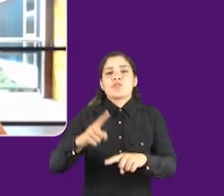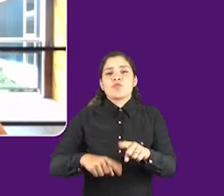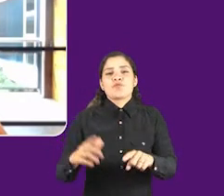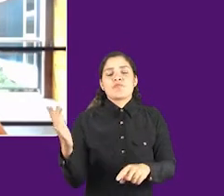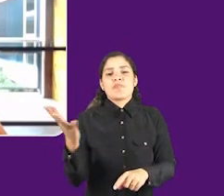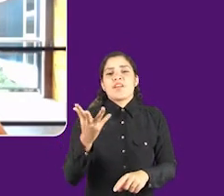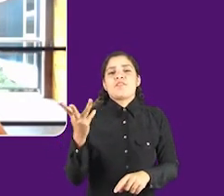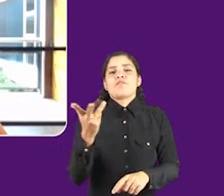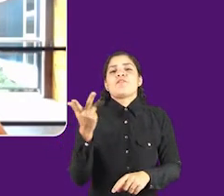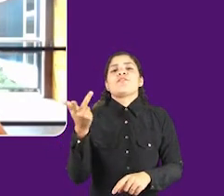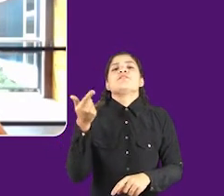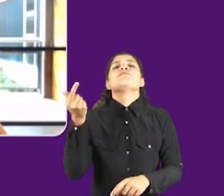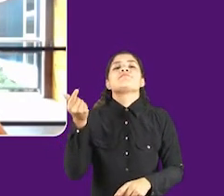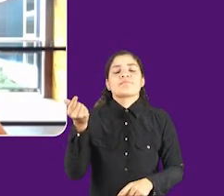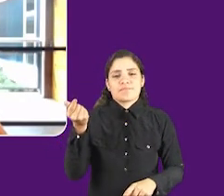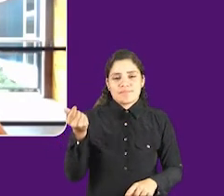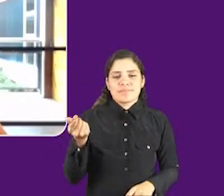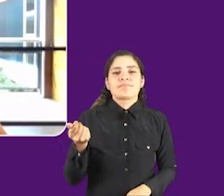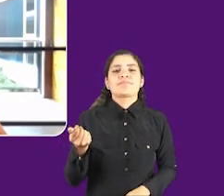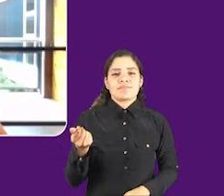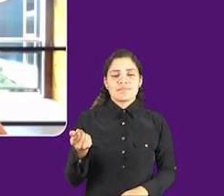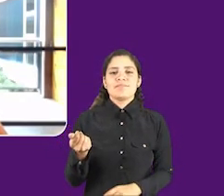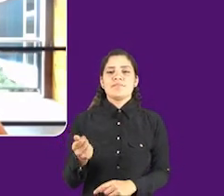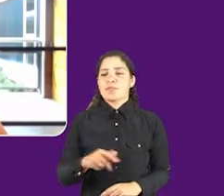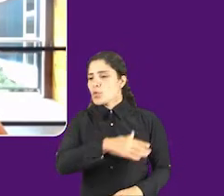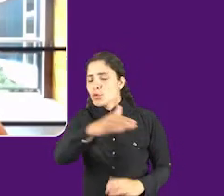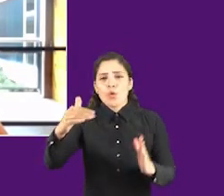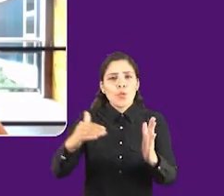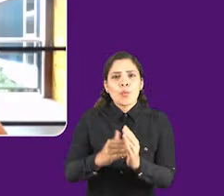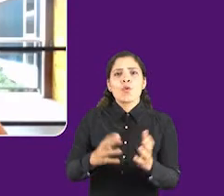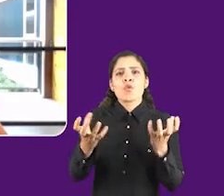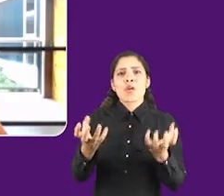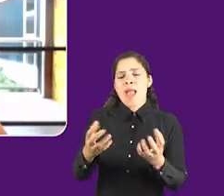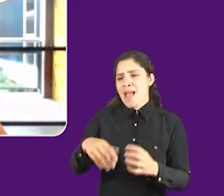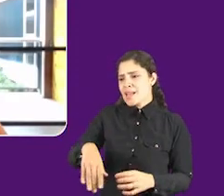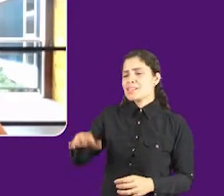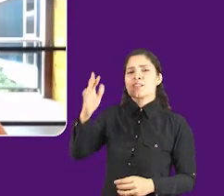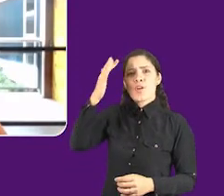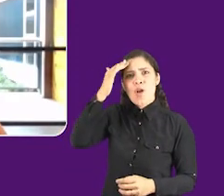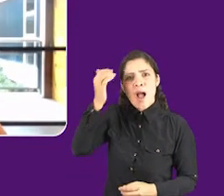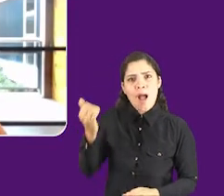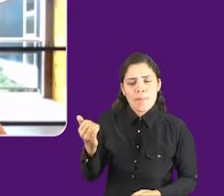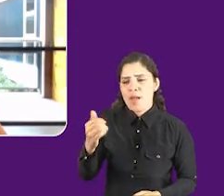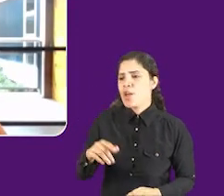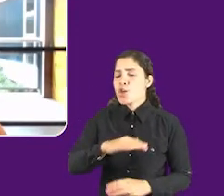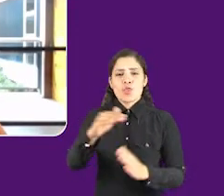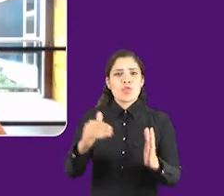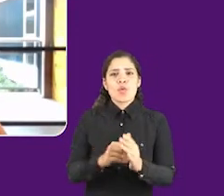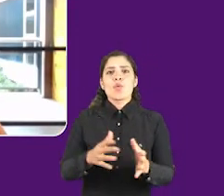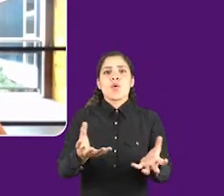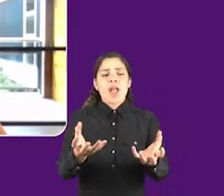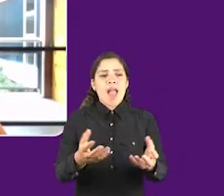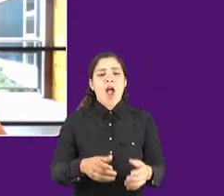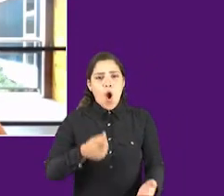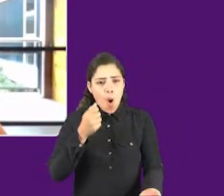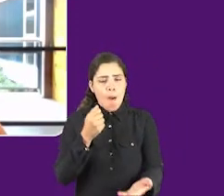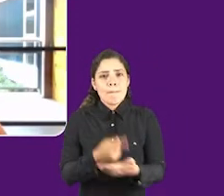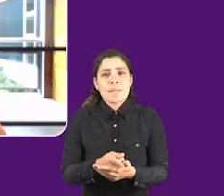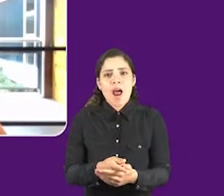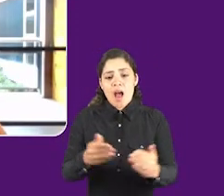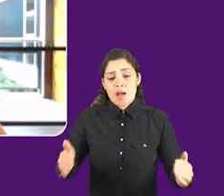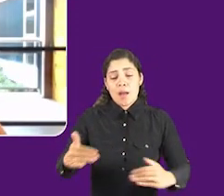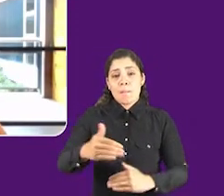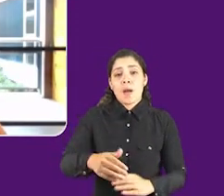assar é todo mundo quer comprar eles são barragens no Brasil e não é permeável viva uma tradição